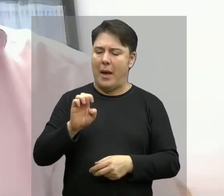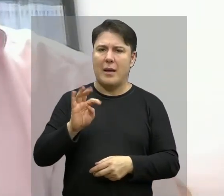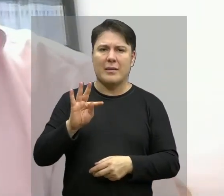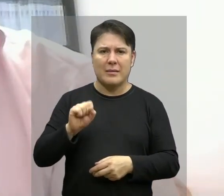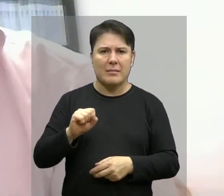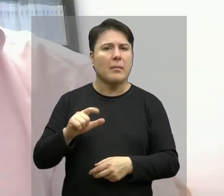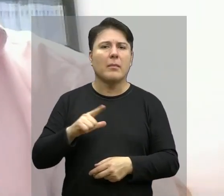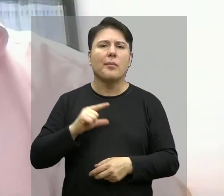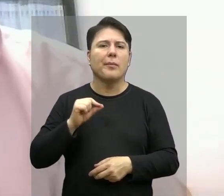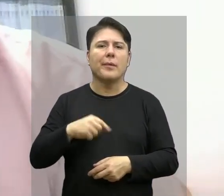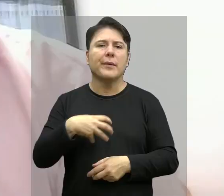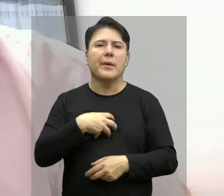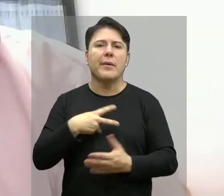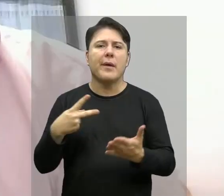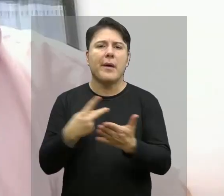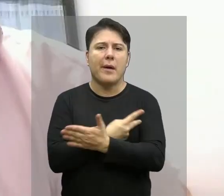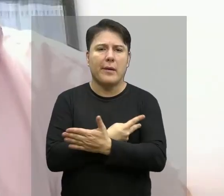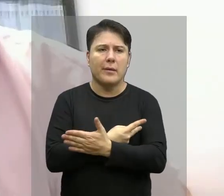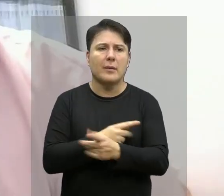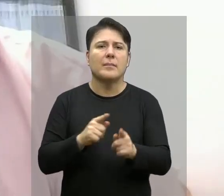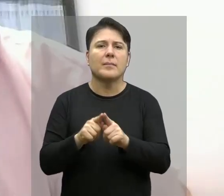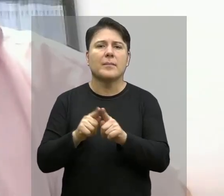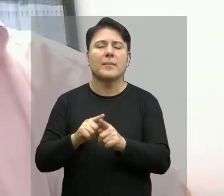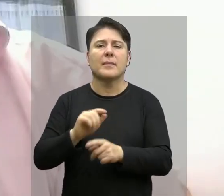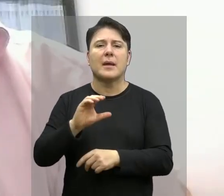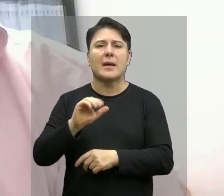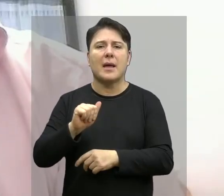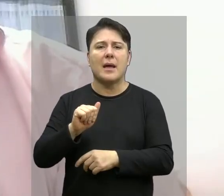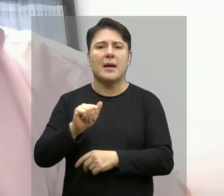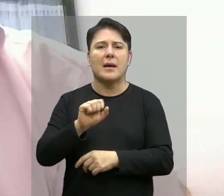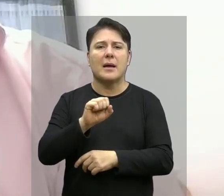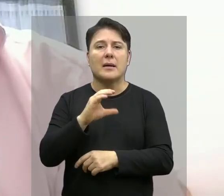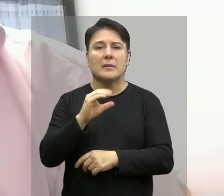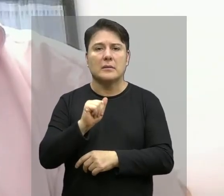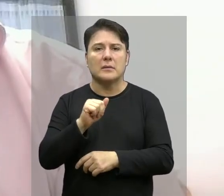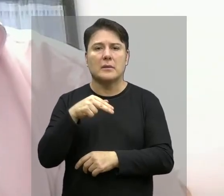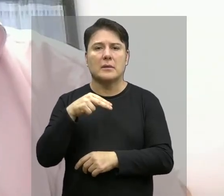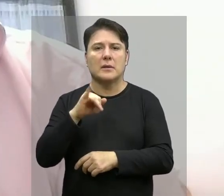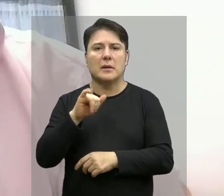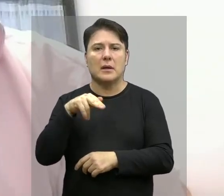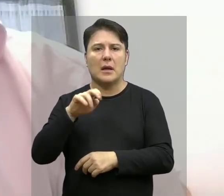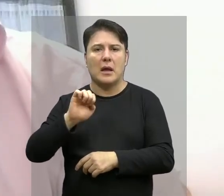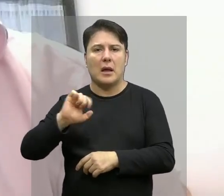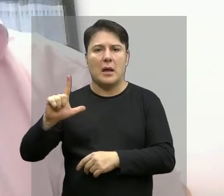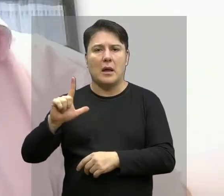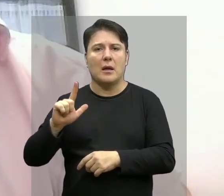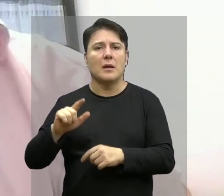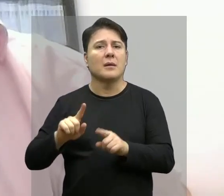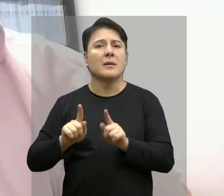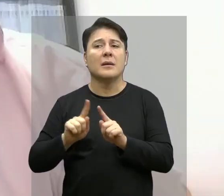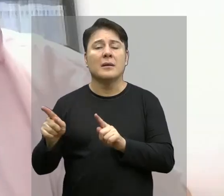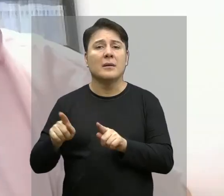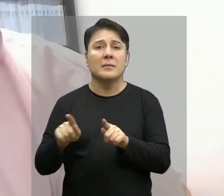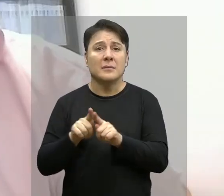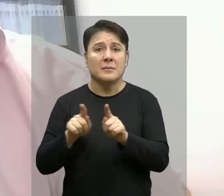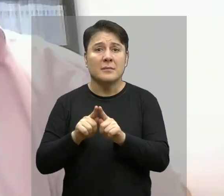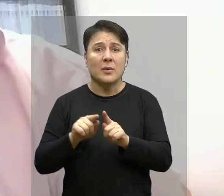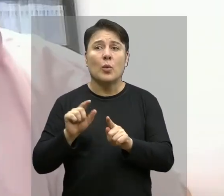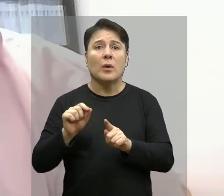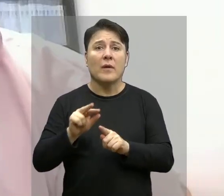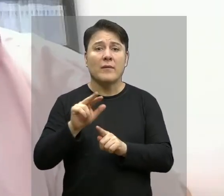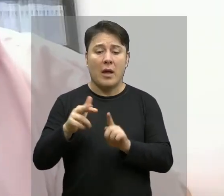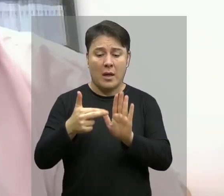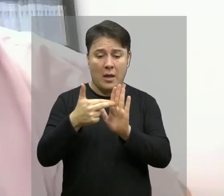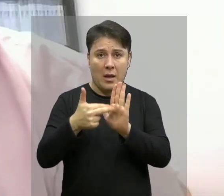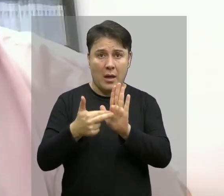irregulares no país, os caça-níqueis e etc. Né? Então, e sem falar que essa própria regulamentação que